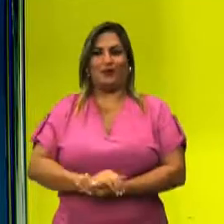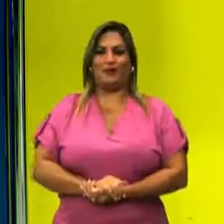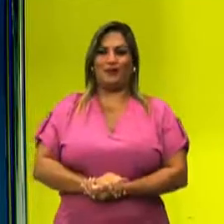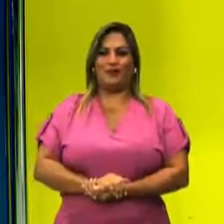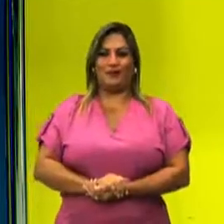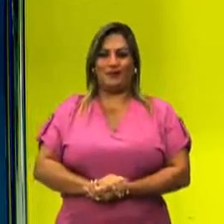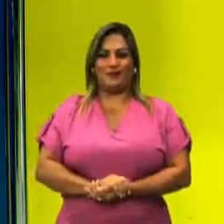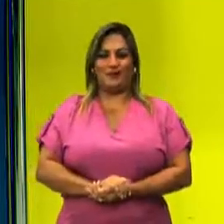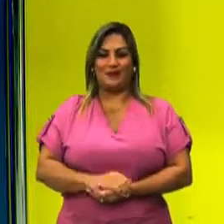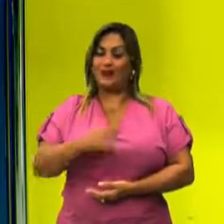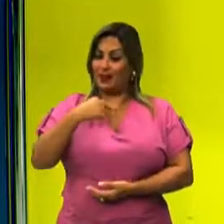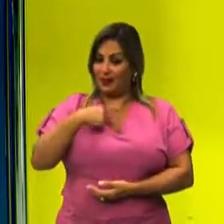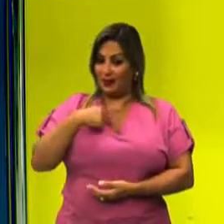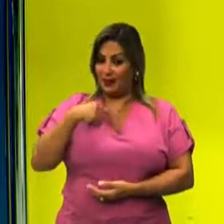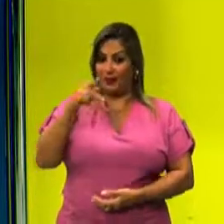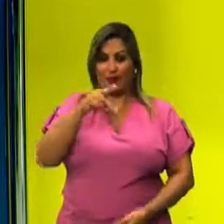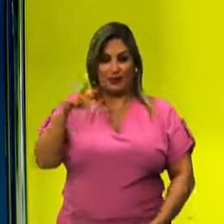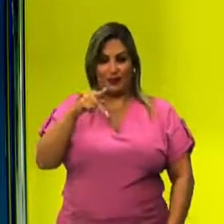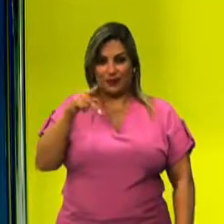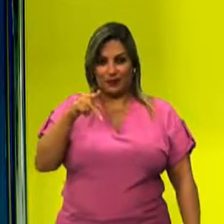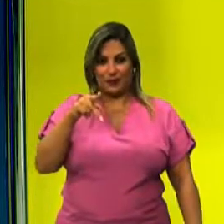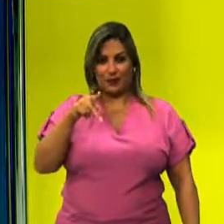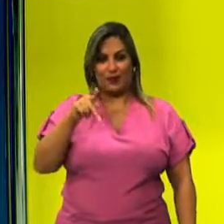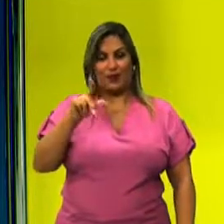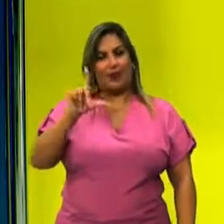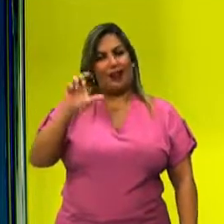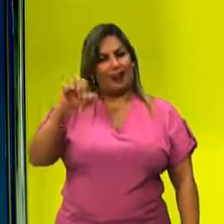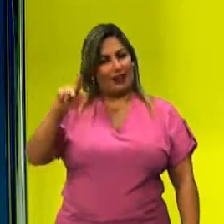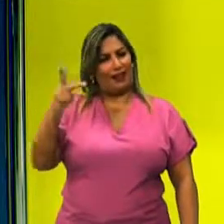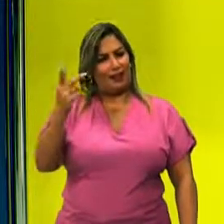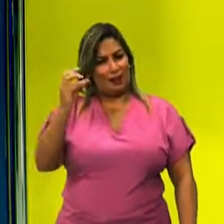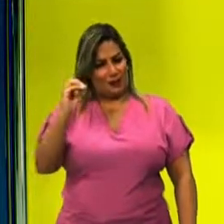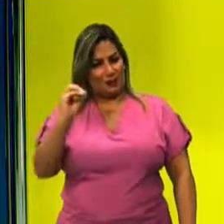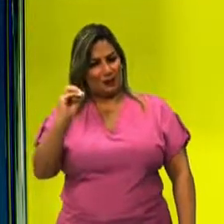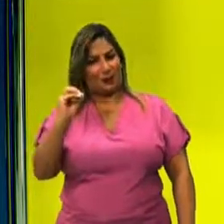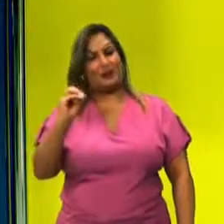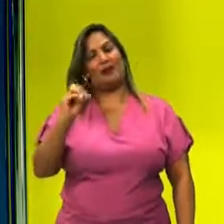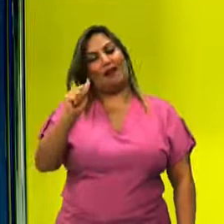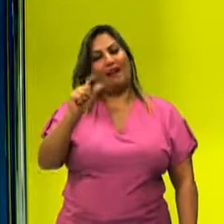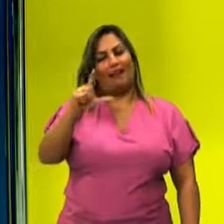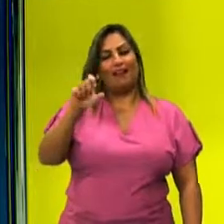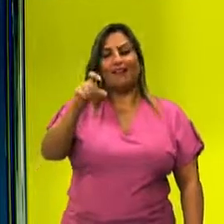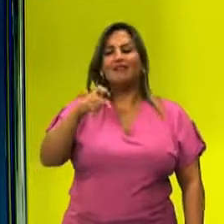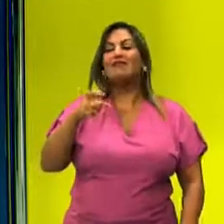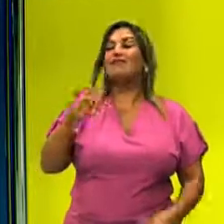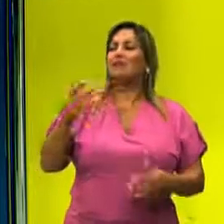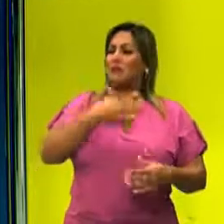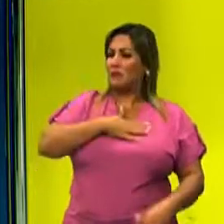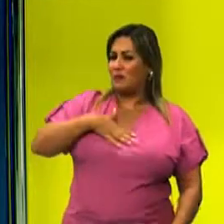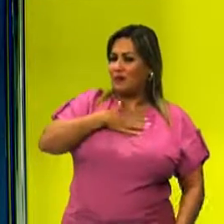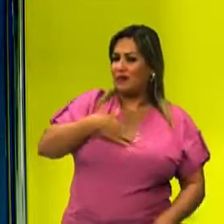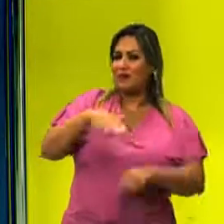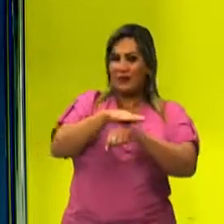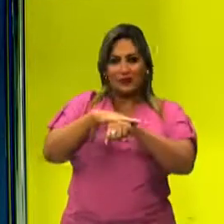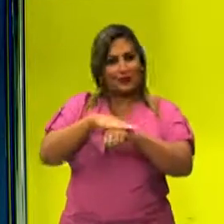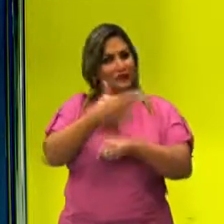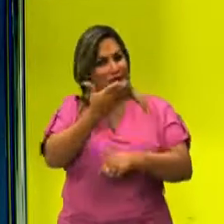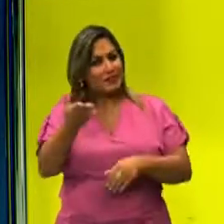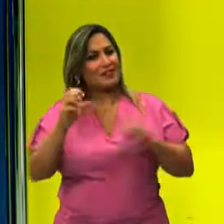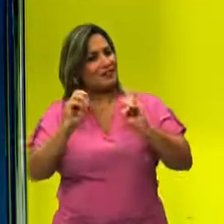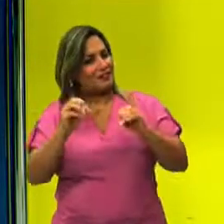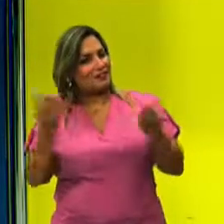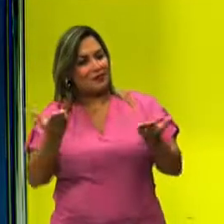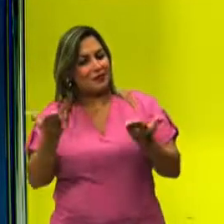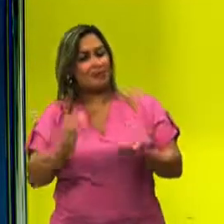2021 eu sou o professor lequinho muito prazer falar com você mais uma vez